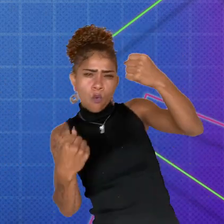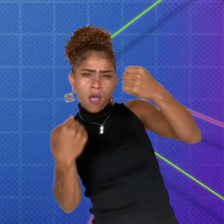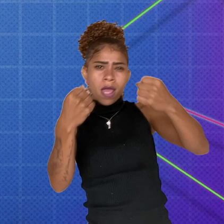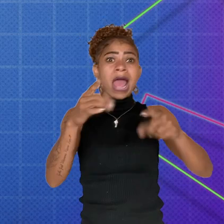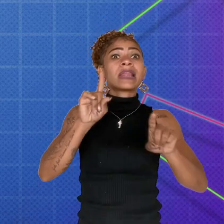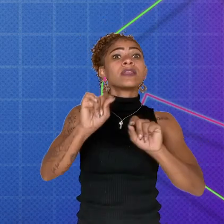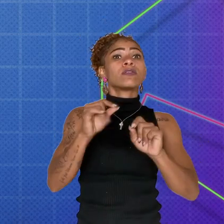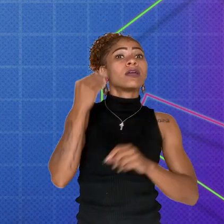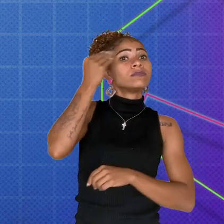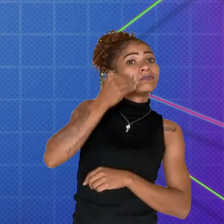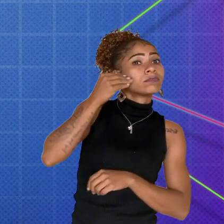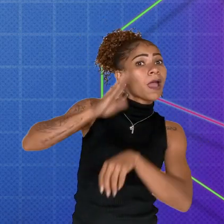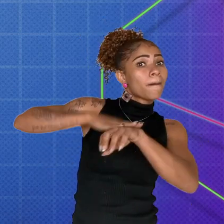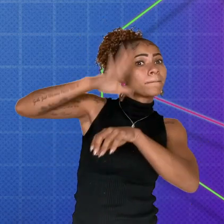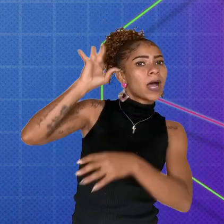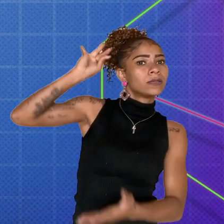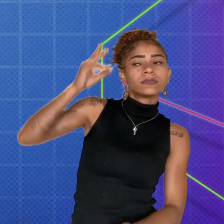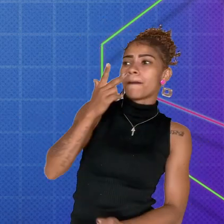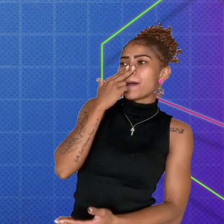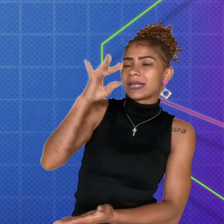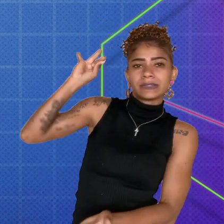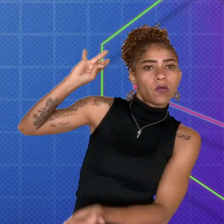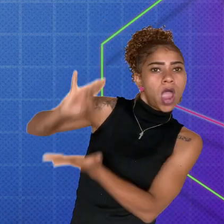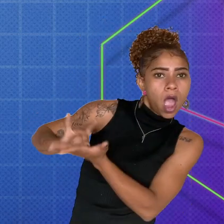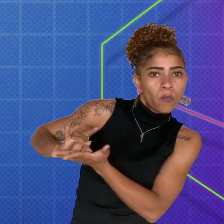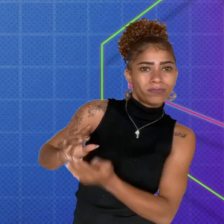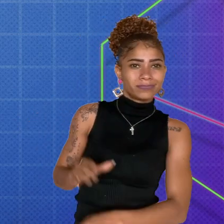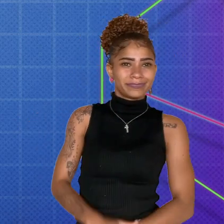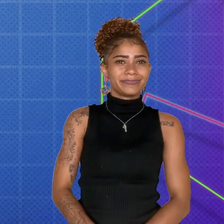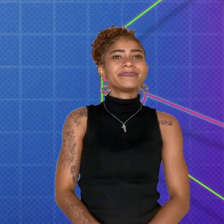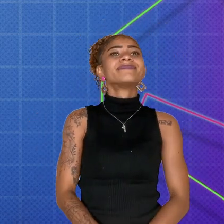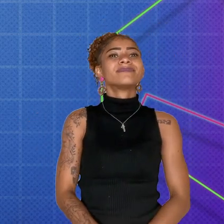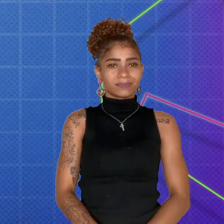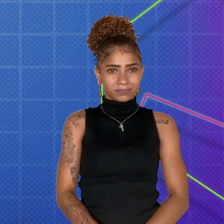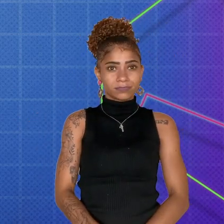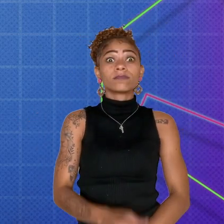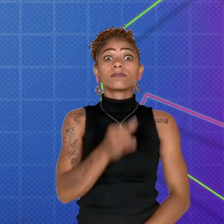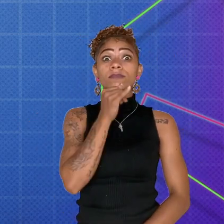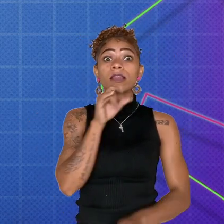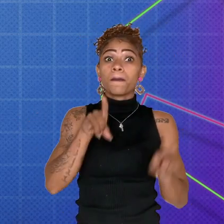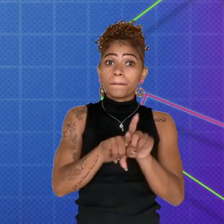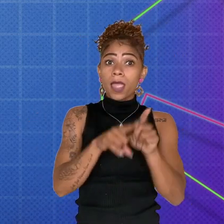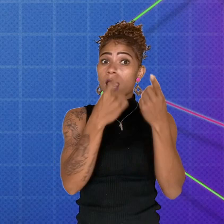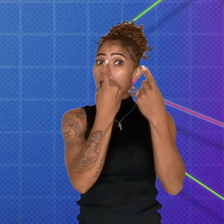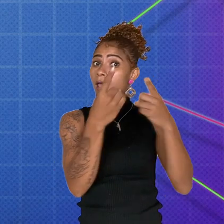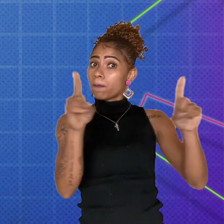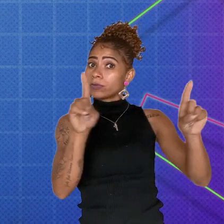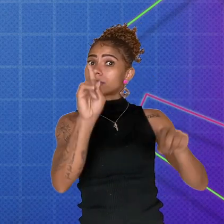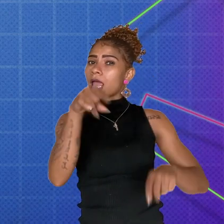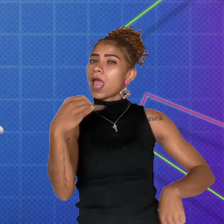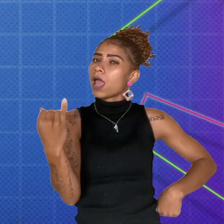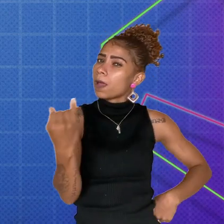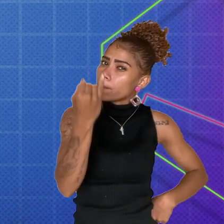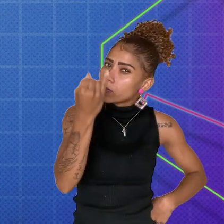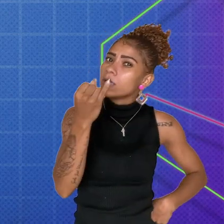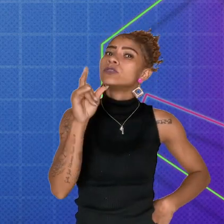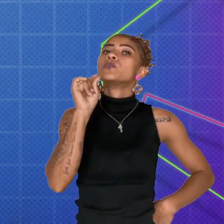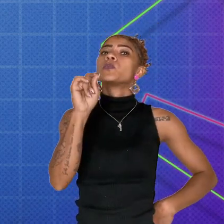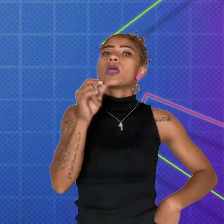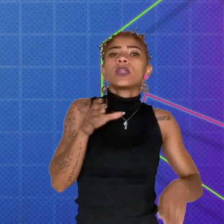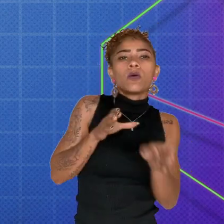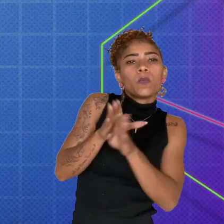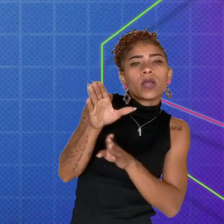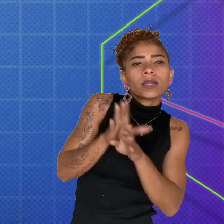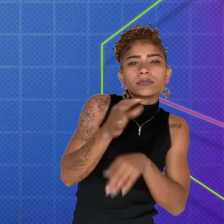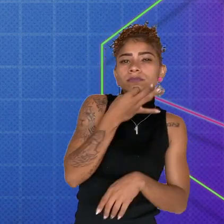corrida, tornando a experiência mais imersiva e realista. Sons de música. A música é uma parte importante da